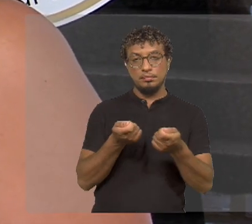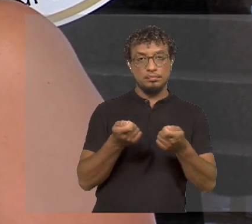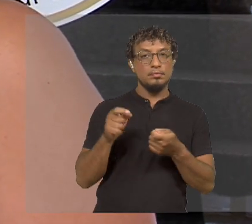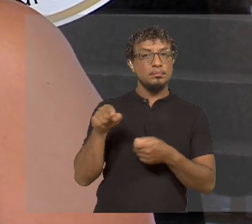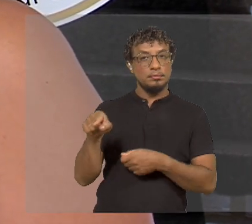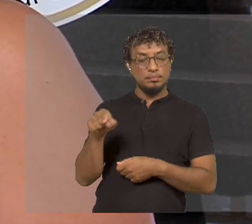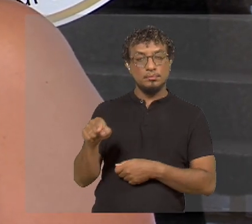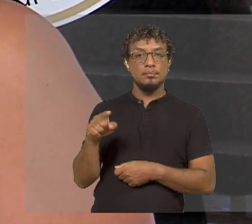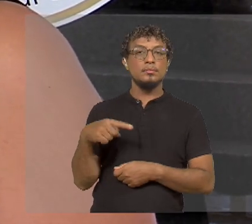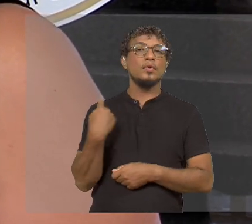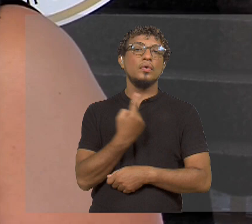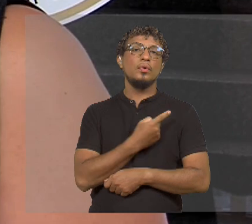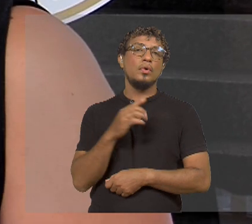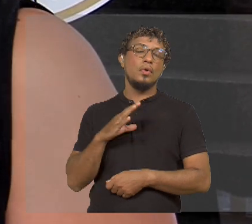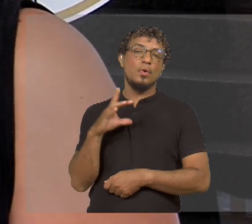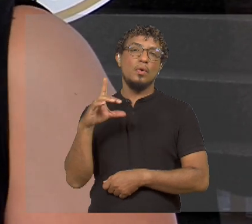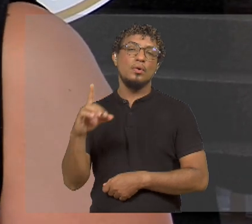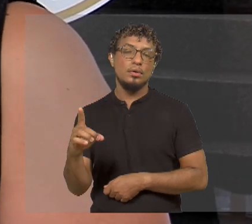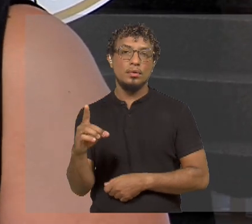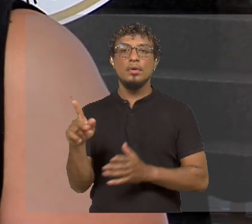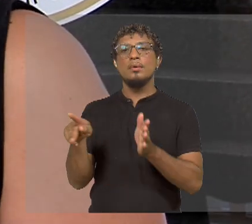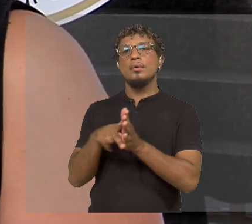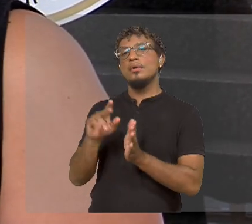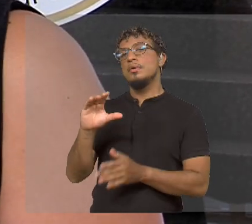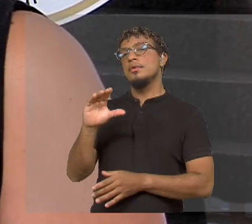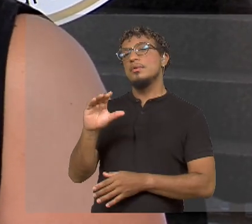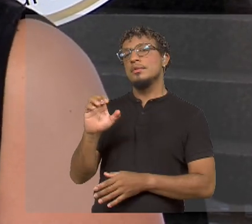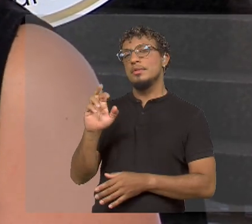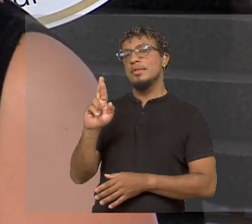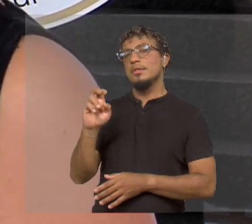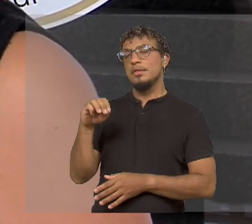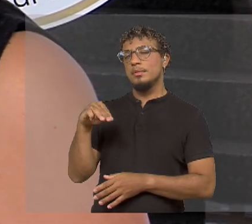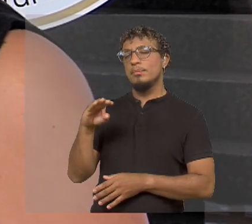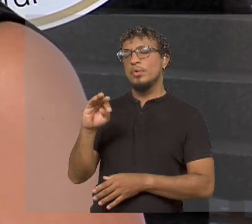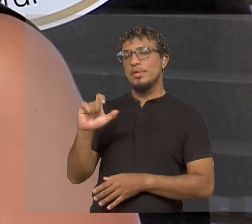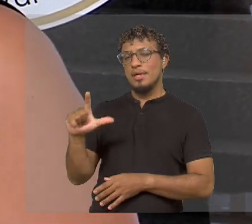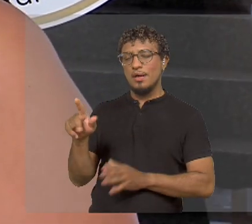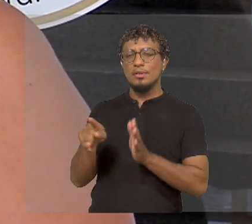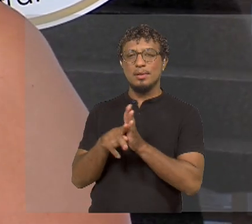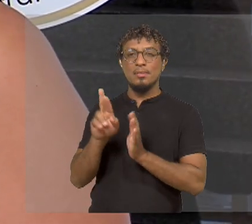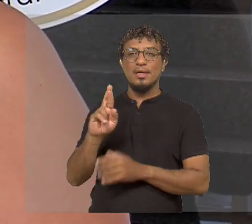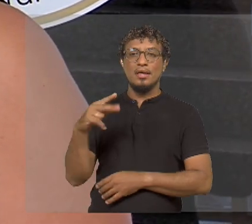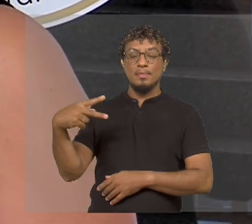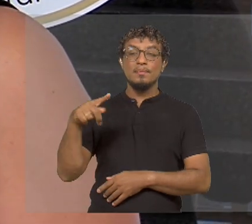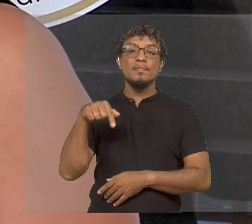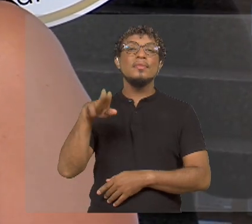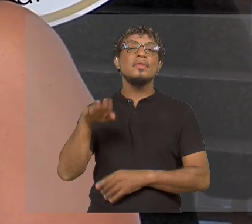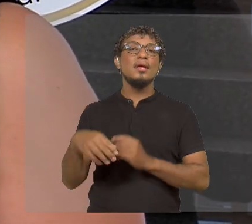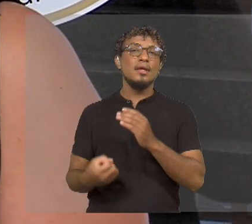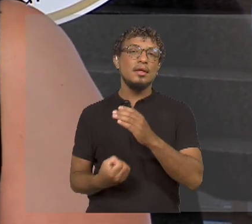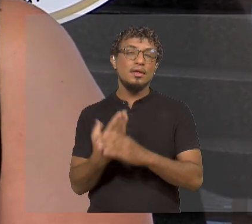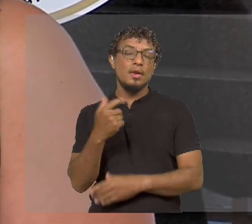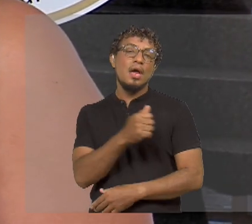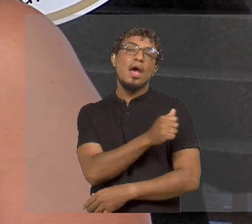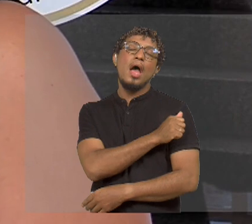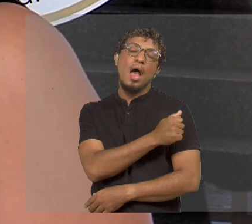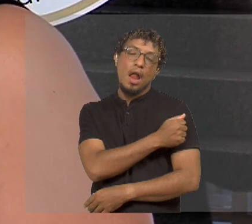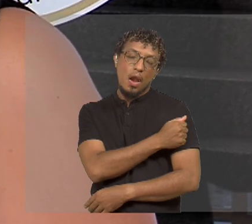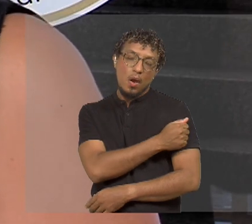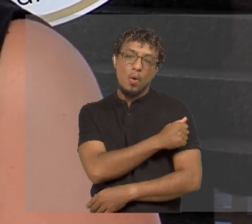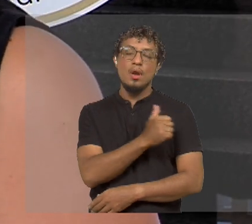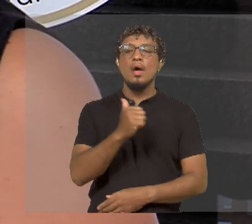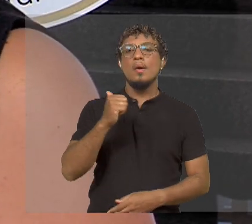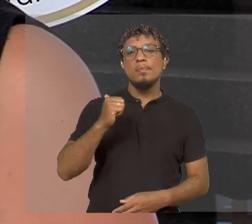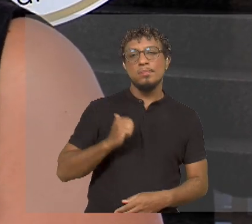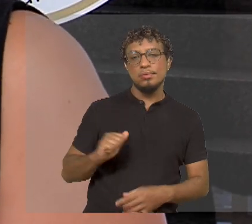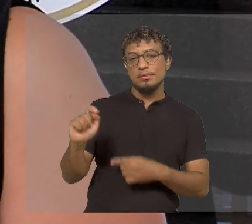canal é a nossa coordenação de cerimonial e relações públicas. E quem criou o nosso canal foi uma bolsista, uma aluna do nosso curso de